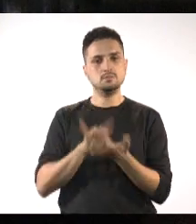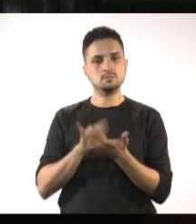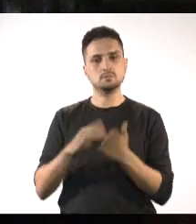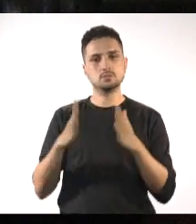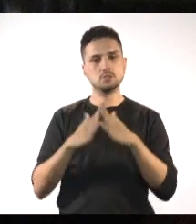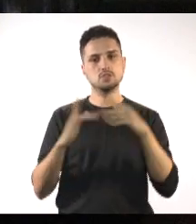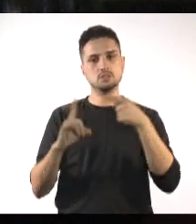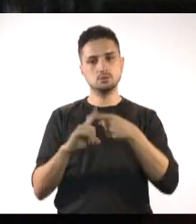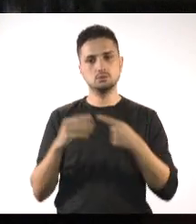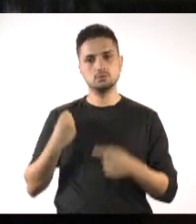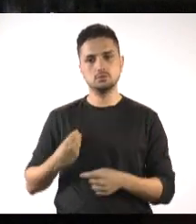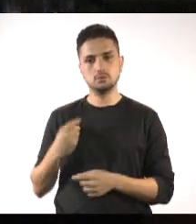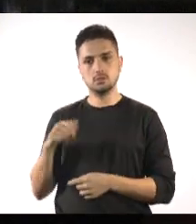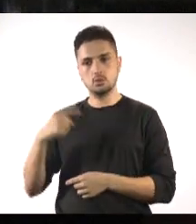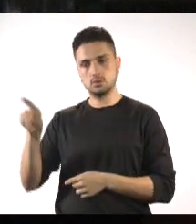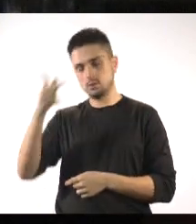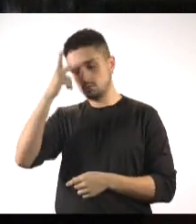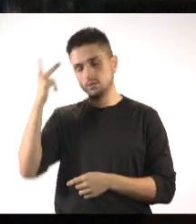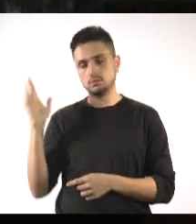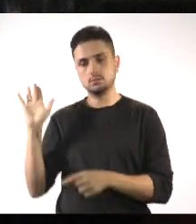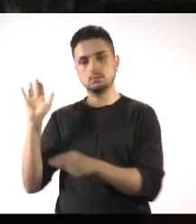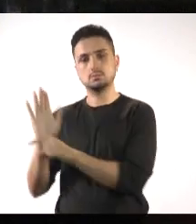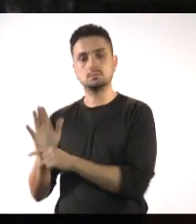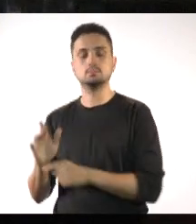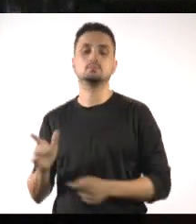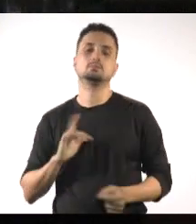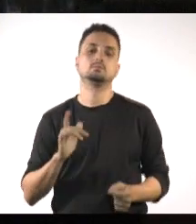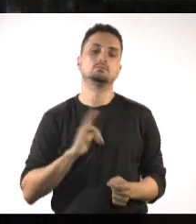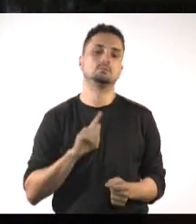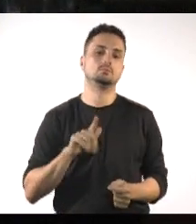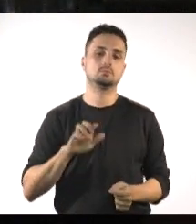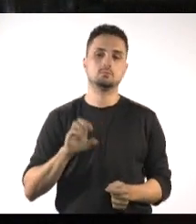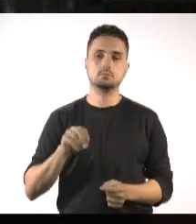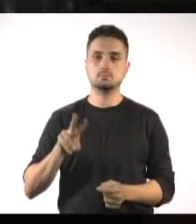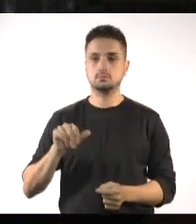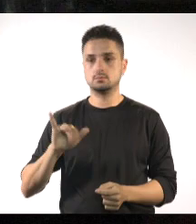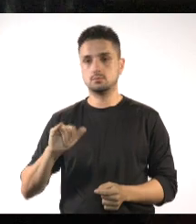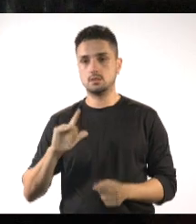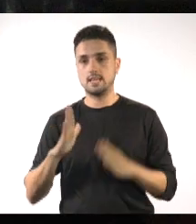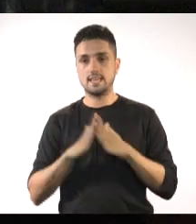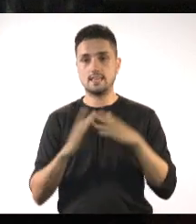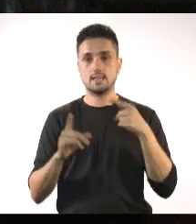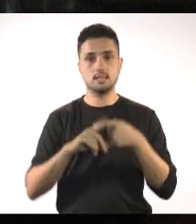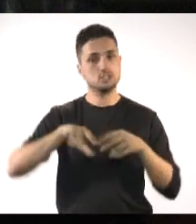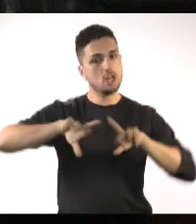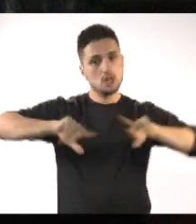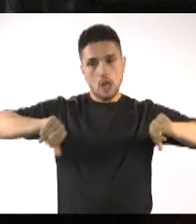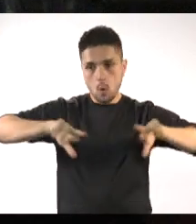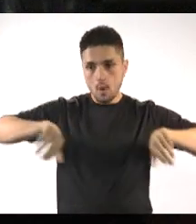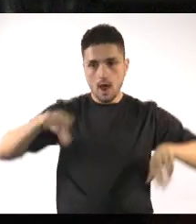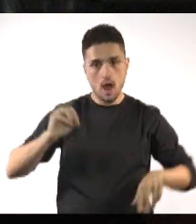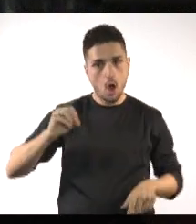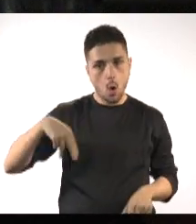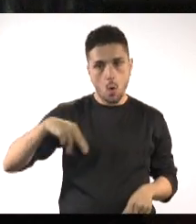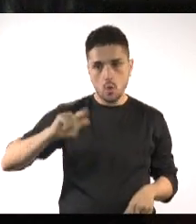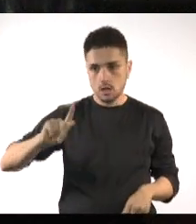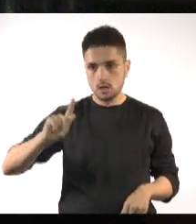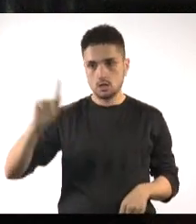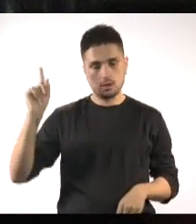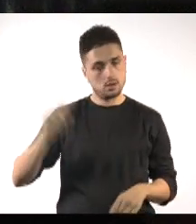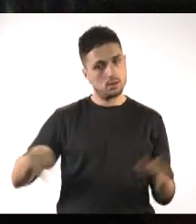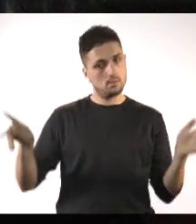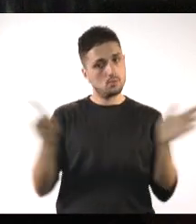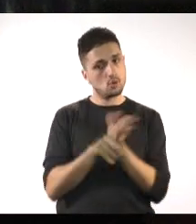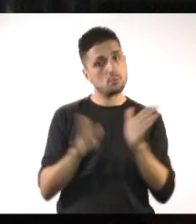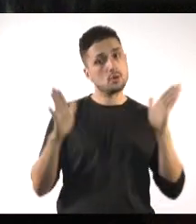presente no outro. Aquilo que o Monsenhor Manangão dizia, a Igreja Católica não é uma ONG, né, nem realmente uma escola que vai desfilar com o